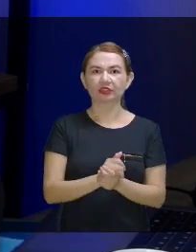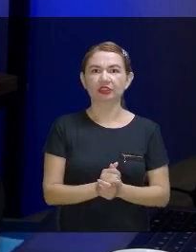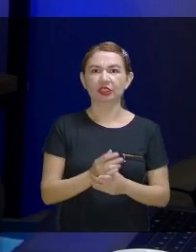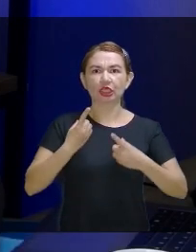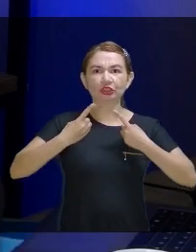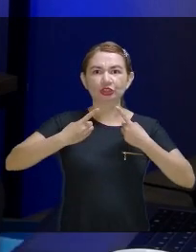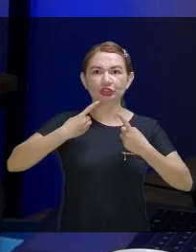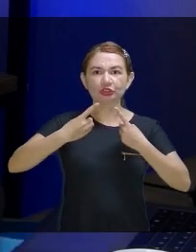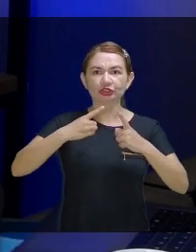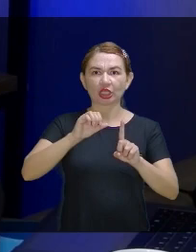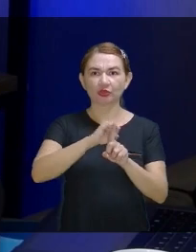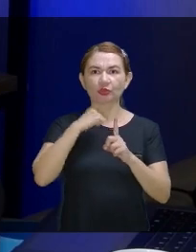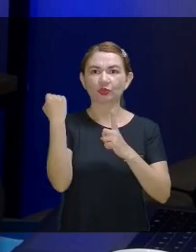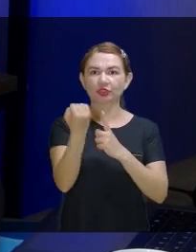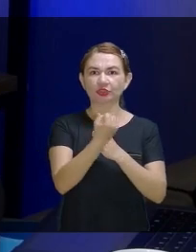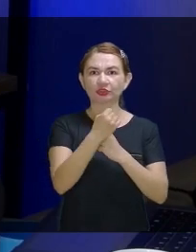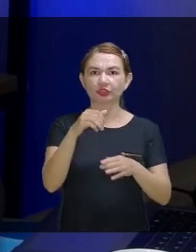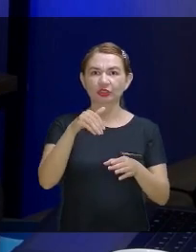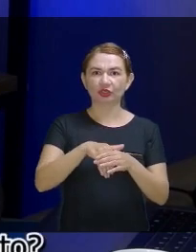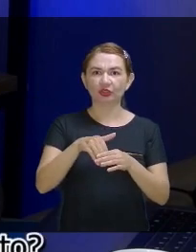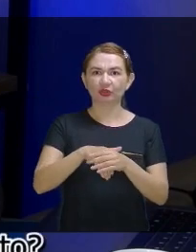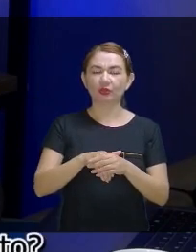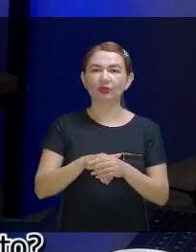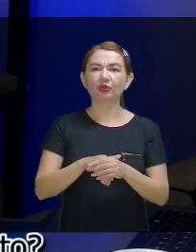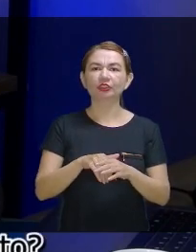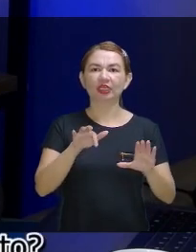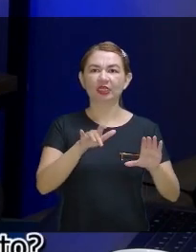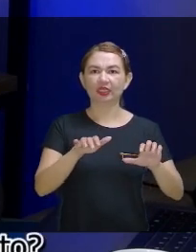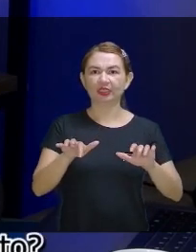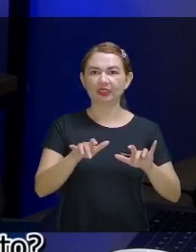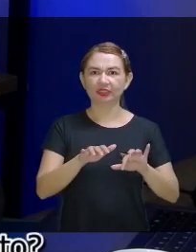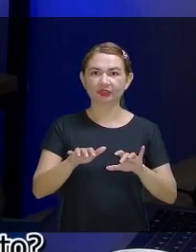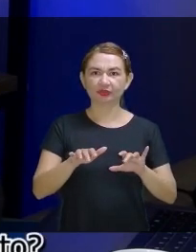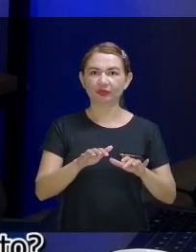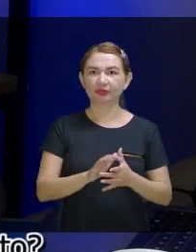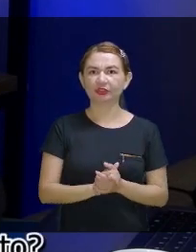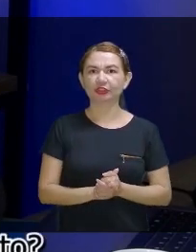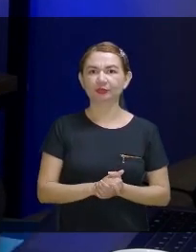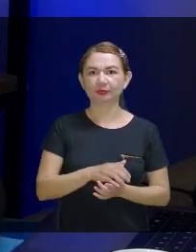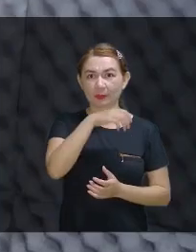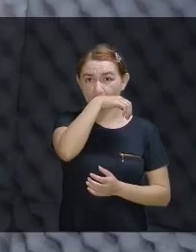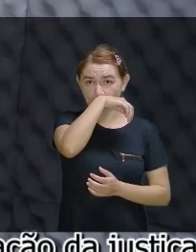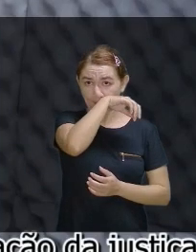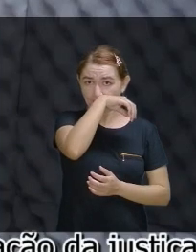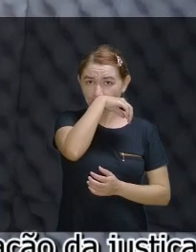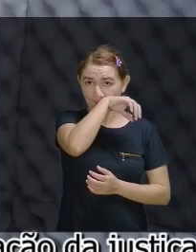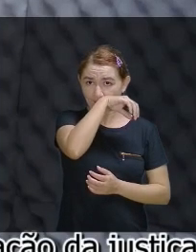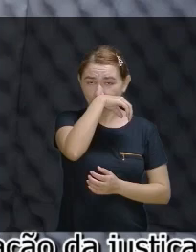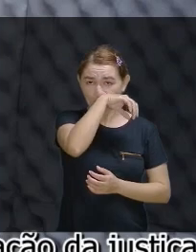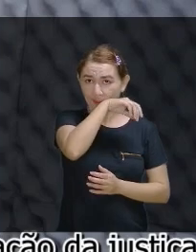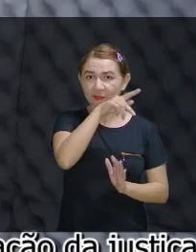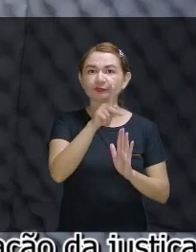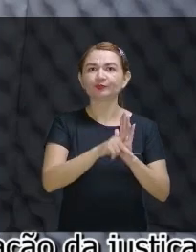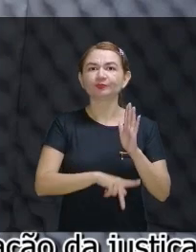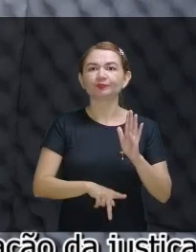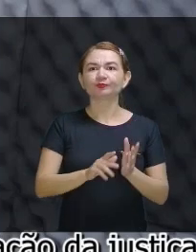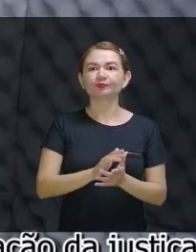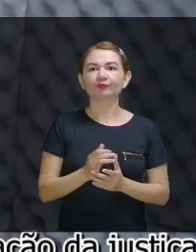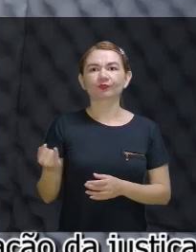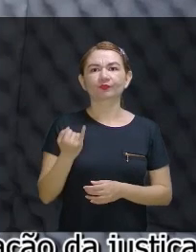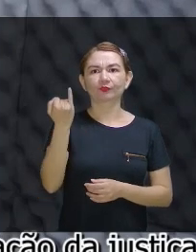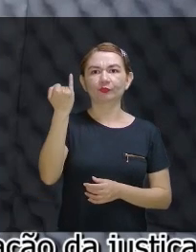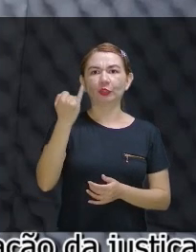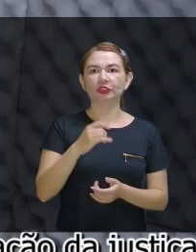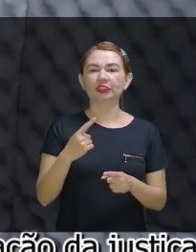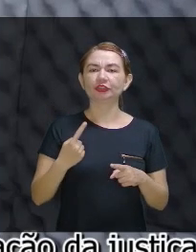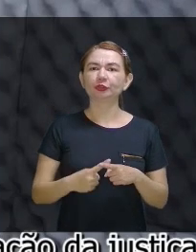com a Sociedade, Urna Eletrônica e Eleições 2024. Qual que é o objetivo e a importância desse projeto? É um projeto importante. Foco